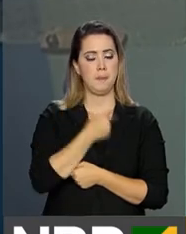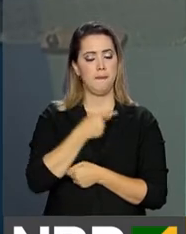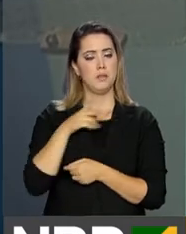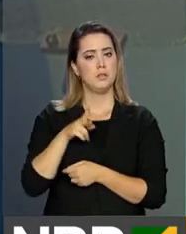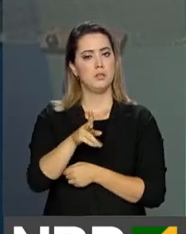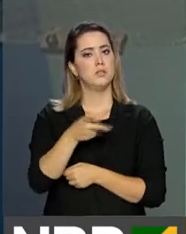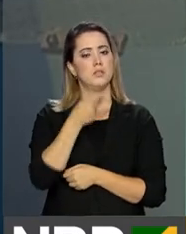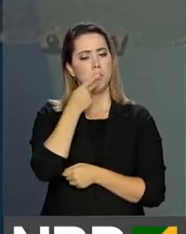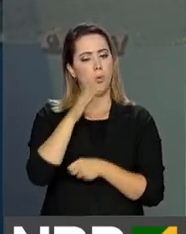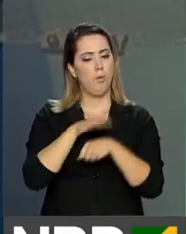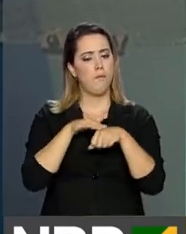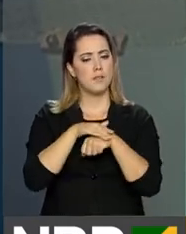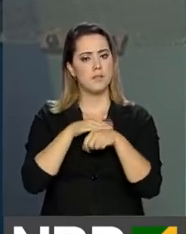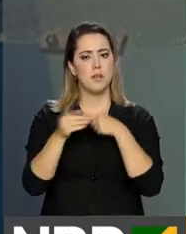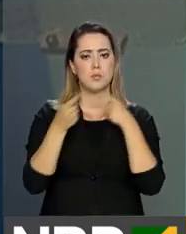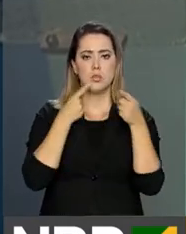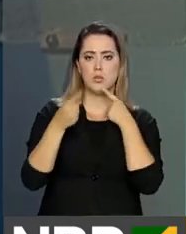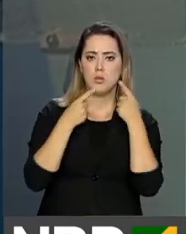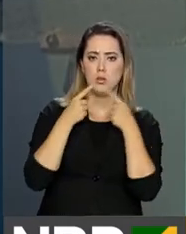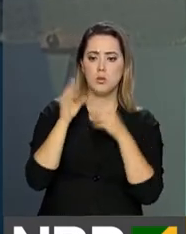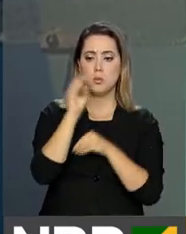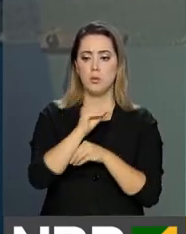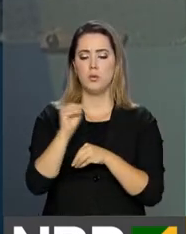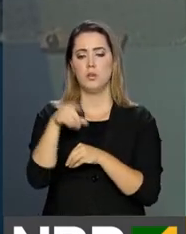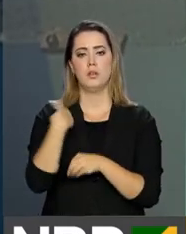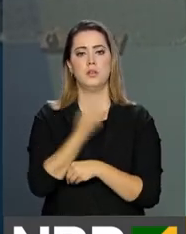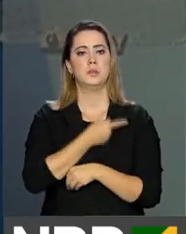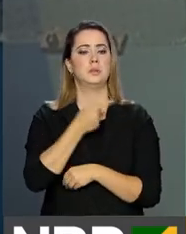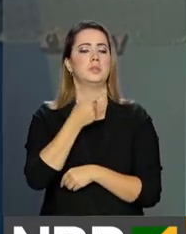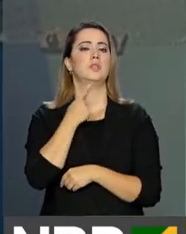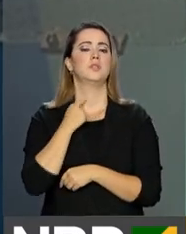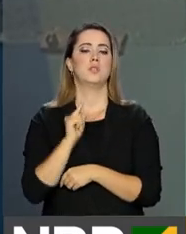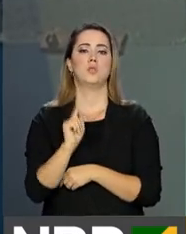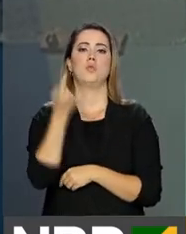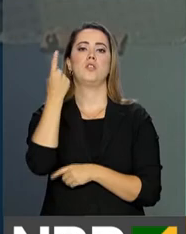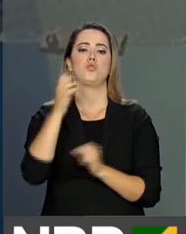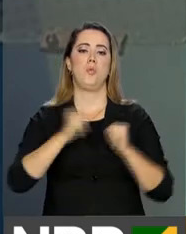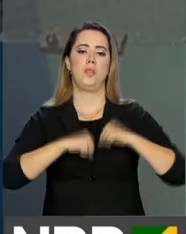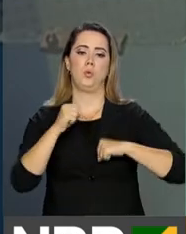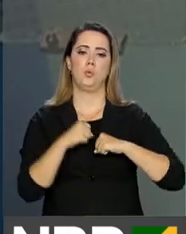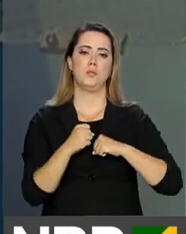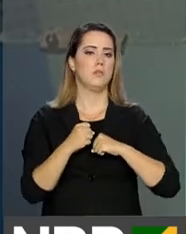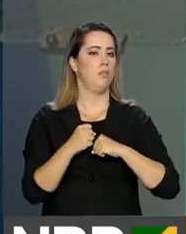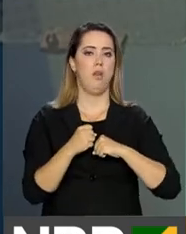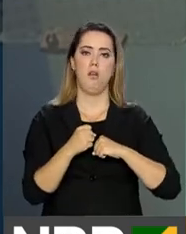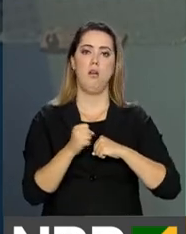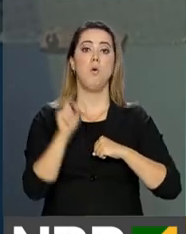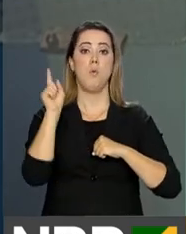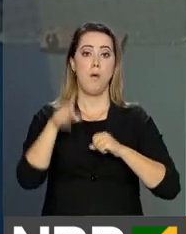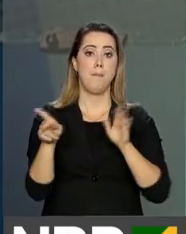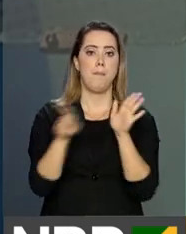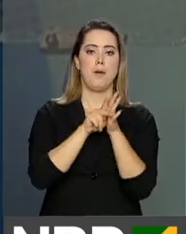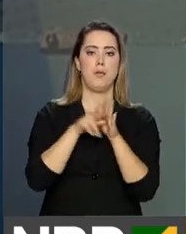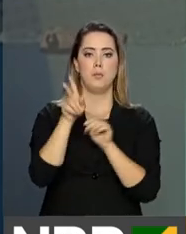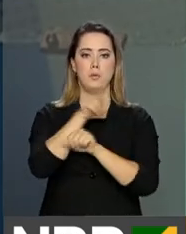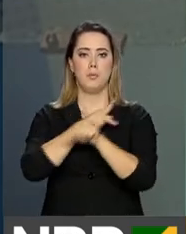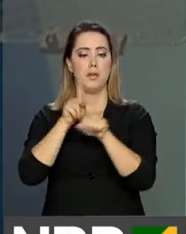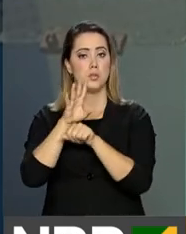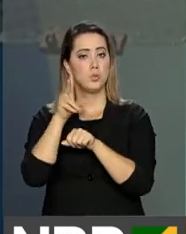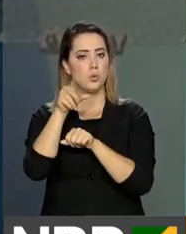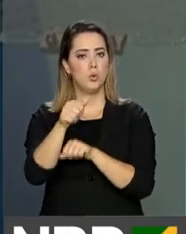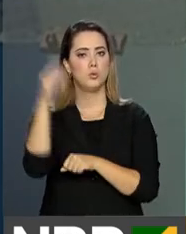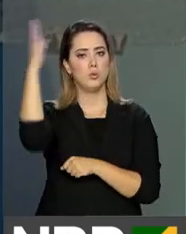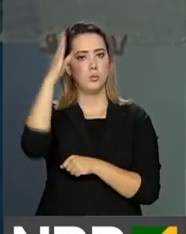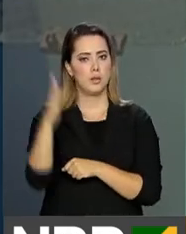preservar os interesses que não são apenas de uma indústria, são do Brasil. Isso nós temos, ainda hoje, viu, eu li